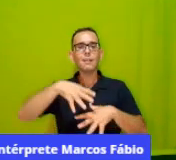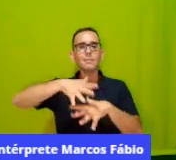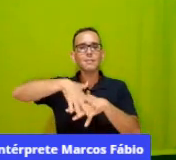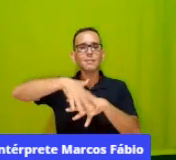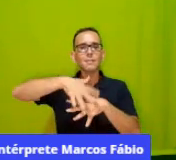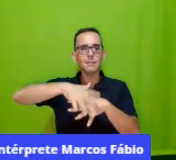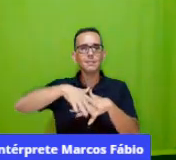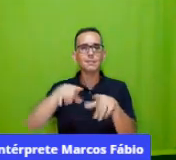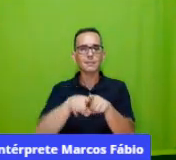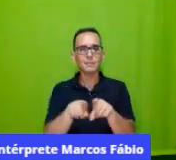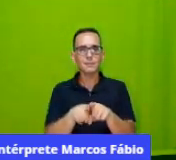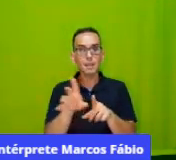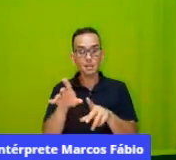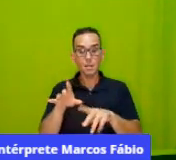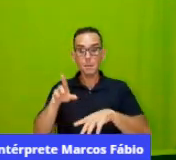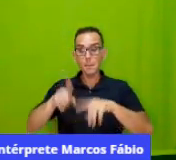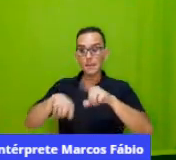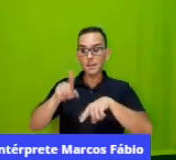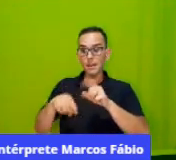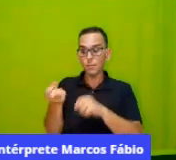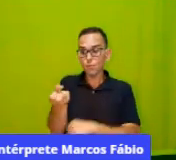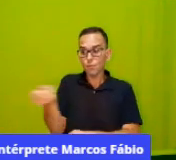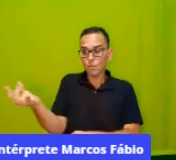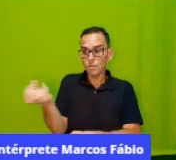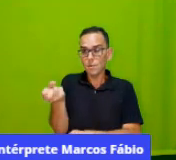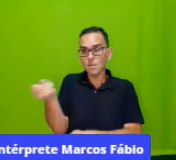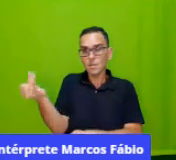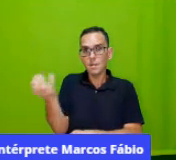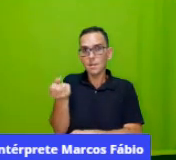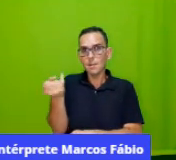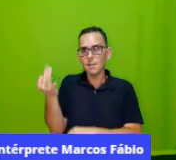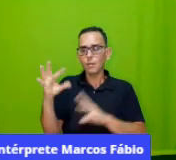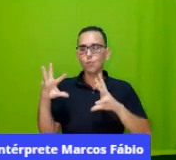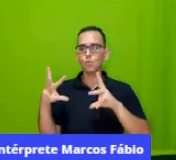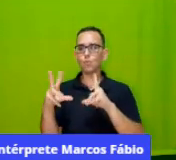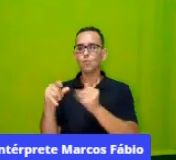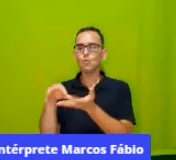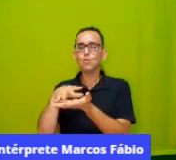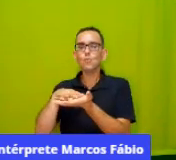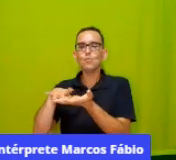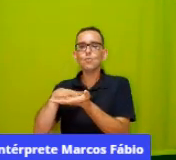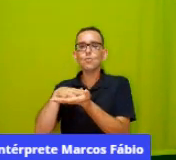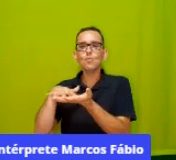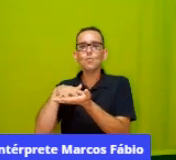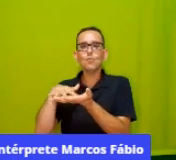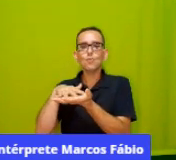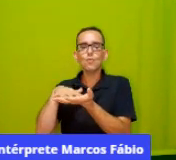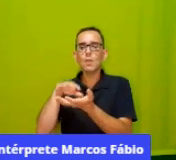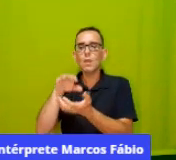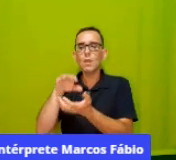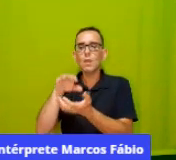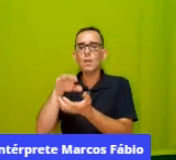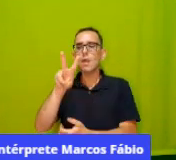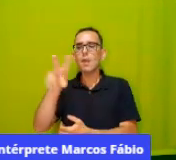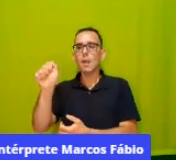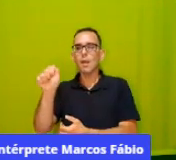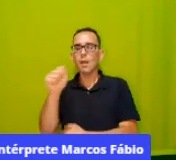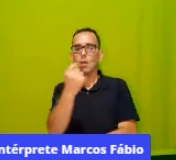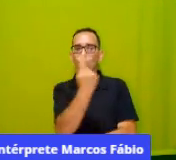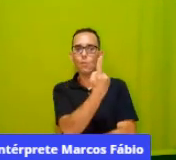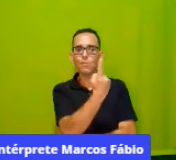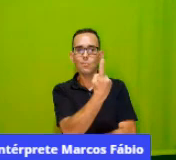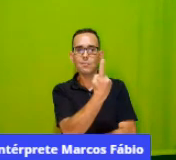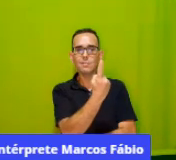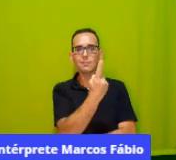Nós também vamos ter aqui, ainda vamos continuar na matemática um pouquinho. Esse material para trabalhar a quantidade, ó. Ele está todo